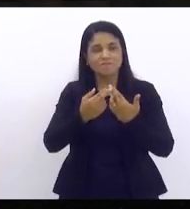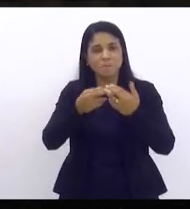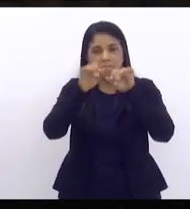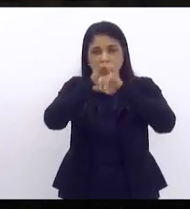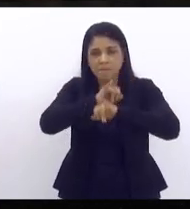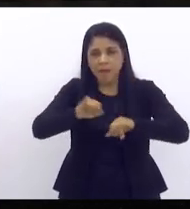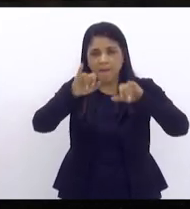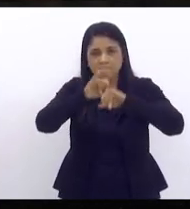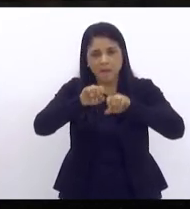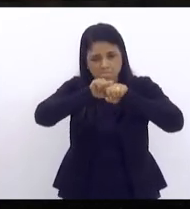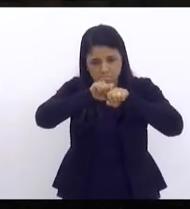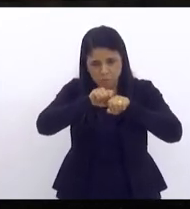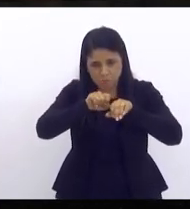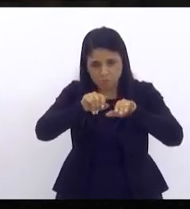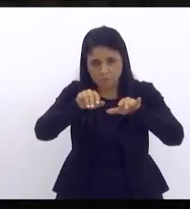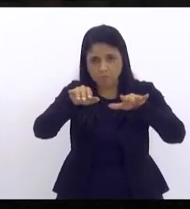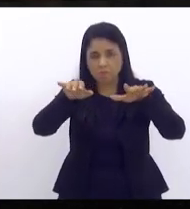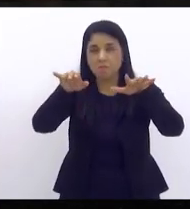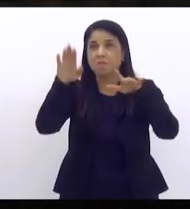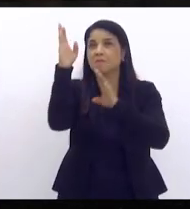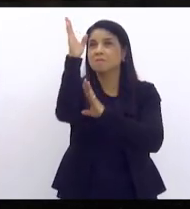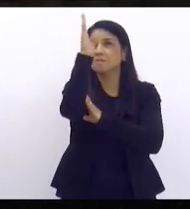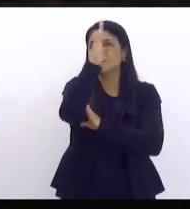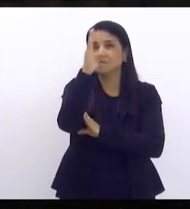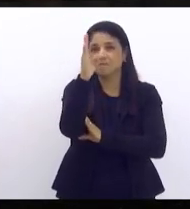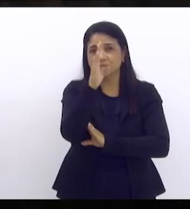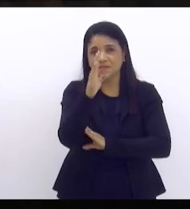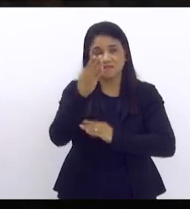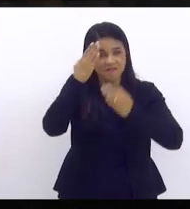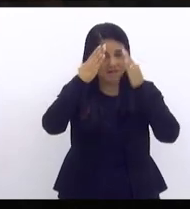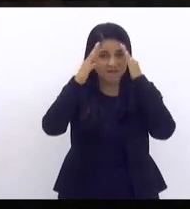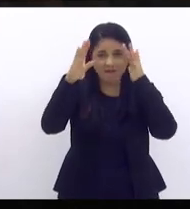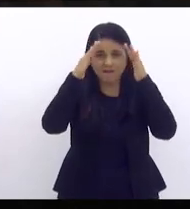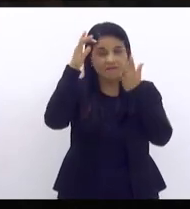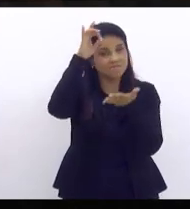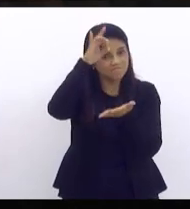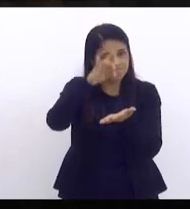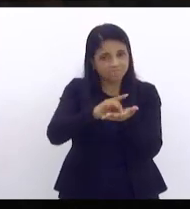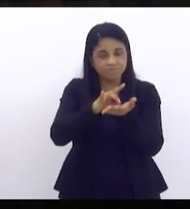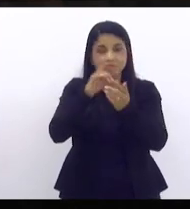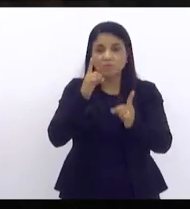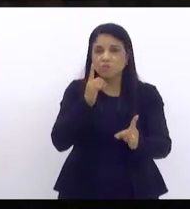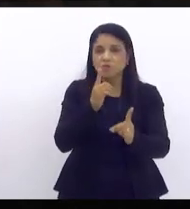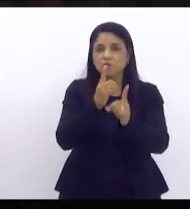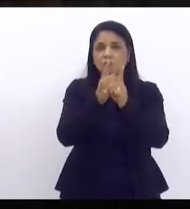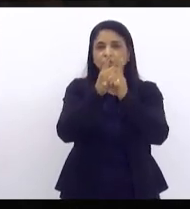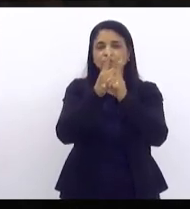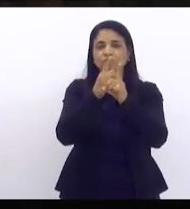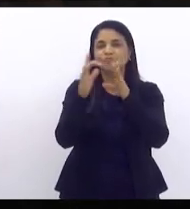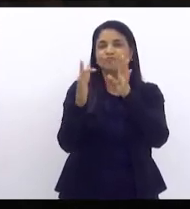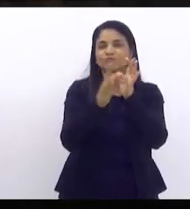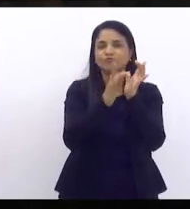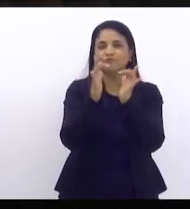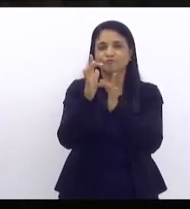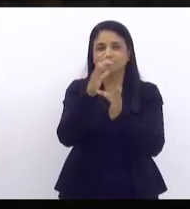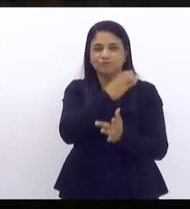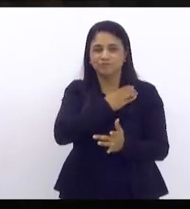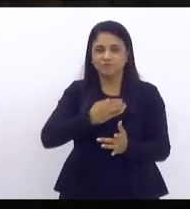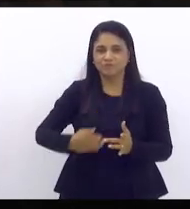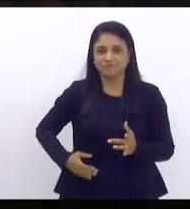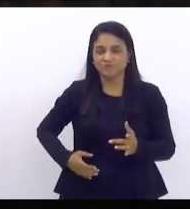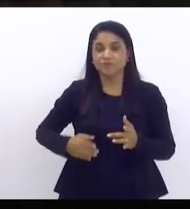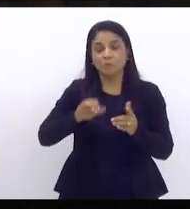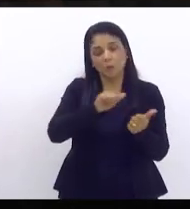cantos desse país a alegria que é verdadeiramente o encontro com Jesus Cristo pelo